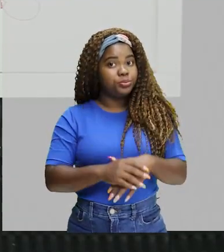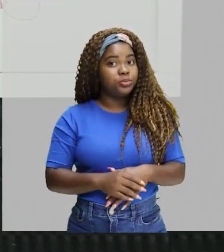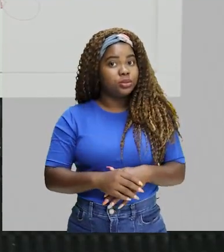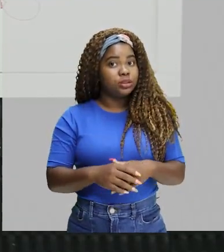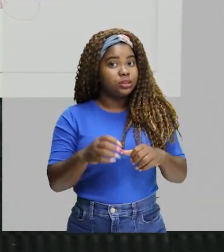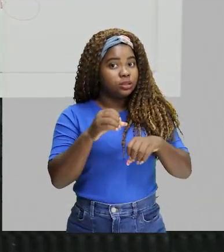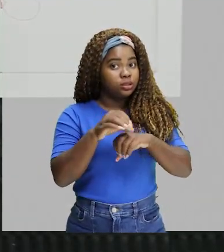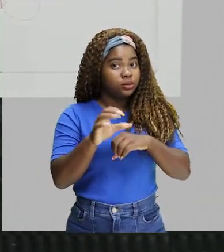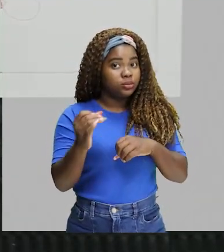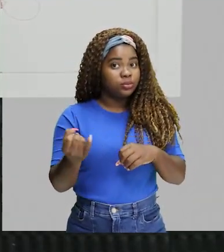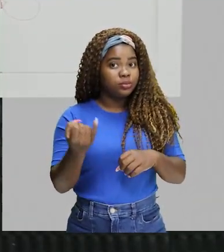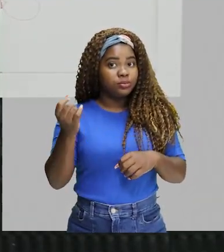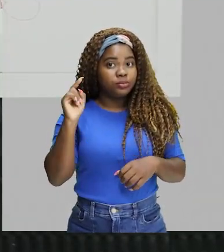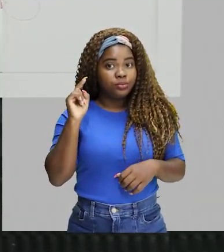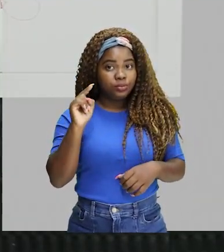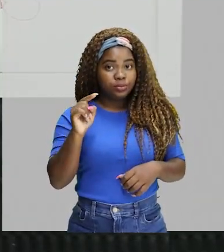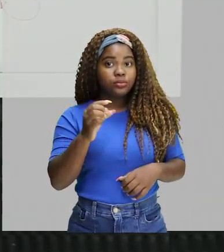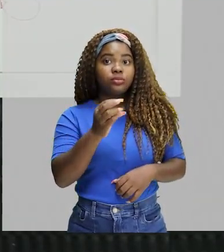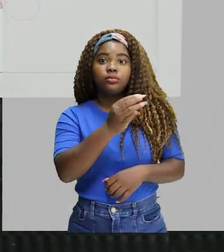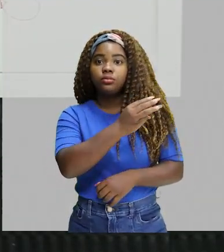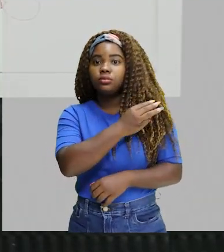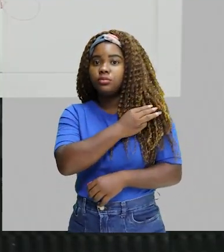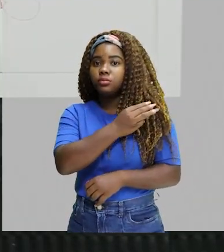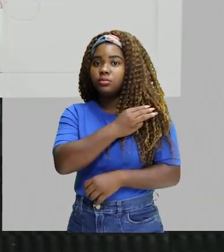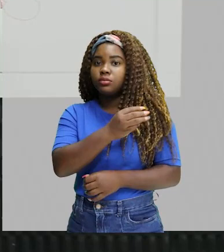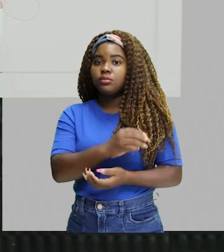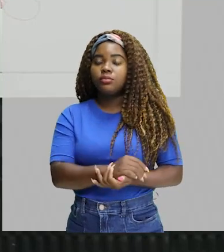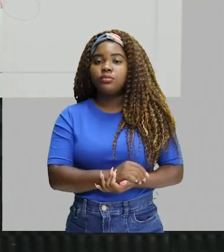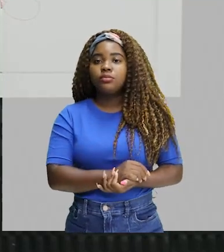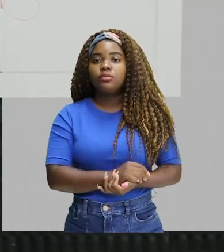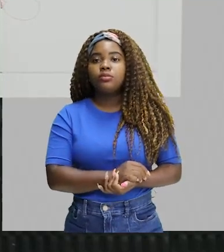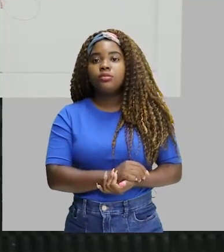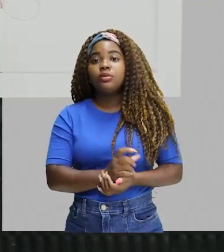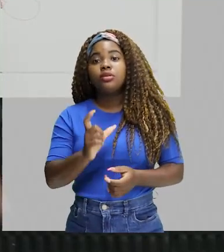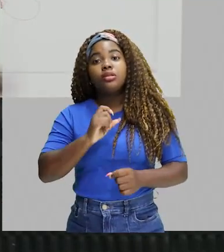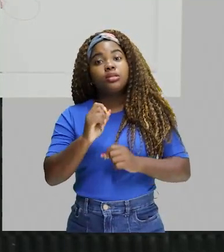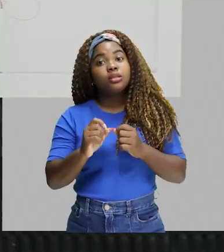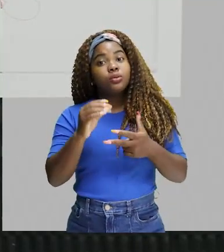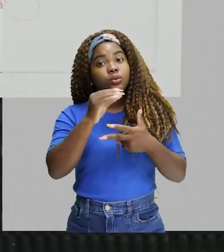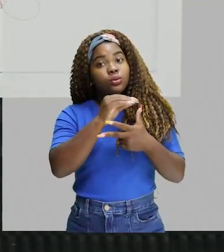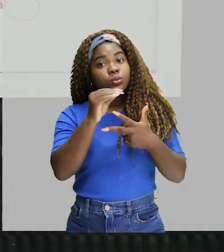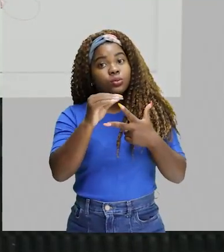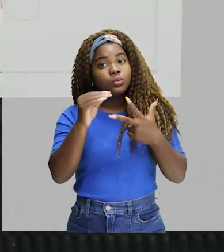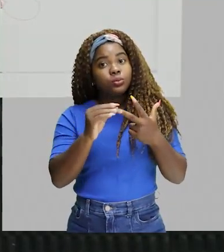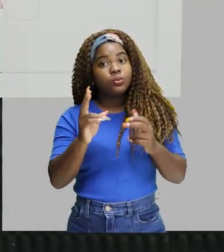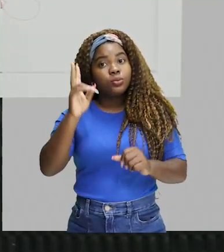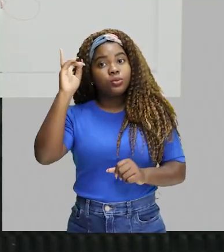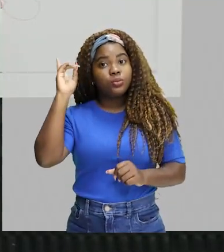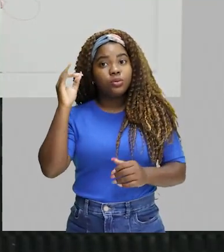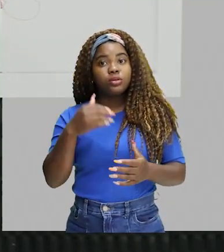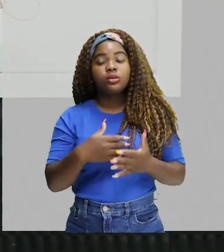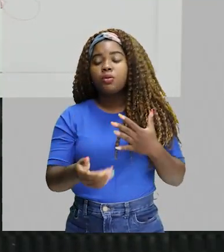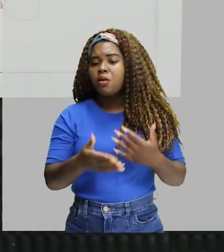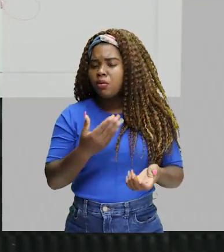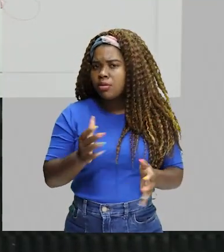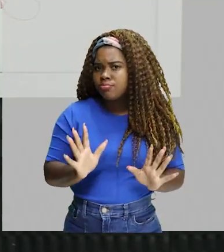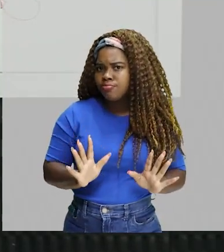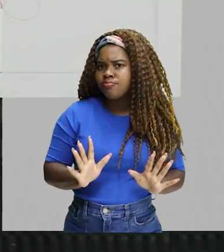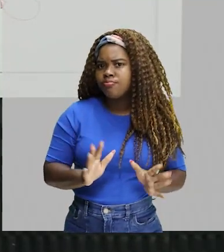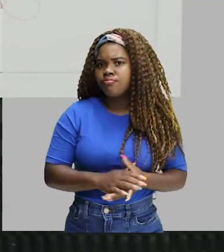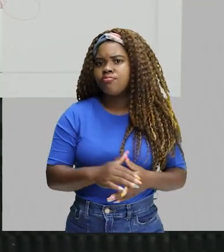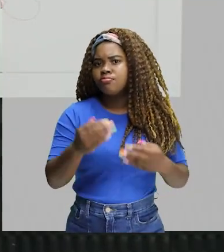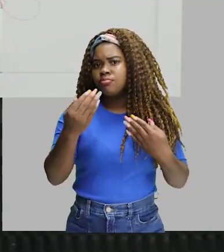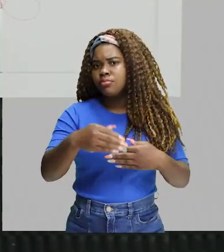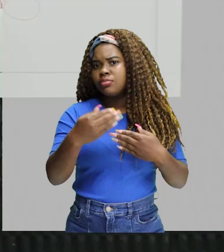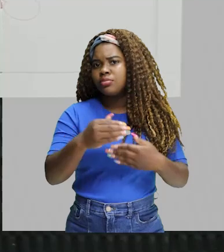uma dica importante para você que é terceironista e vai fazer o famoso Enem ou vestibular, qualquer vestibular, até prova